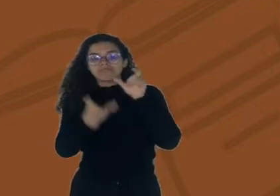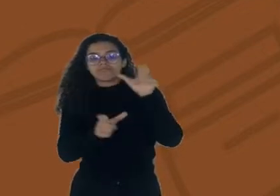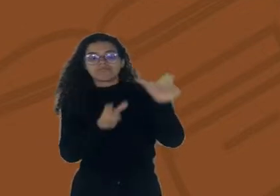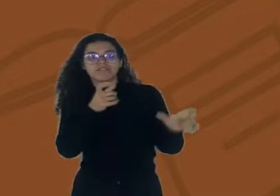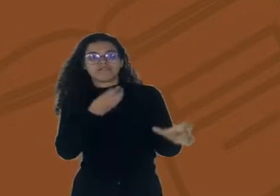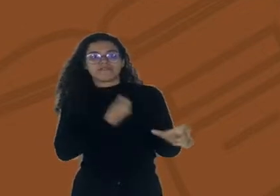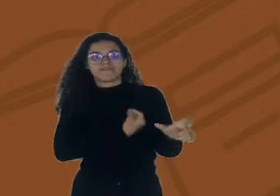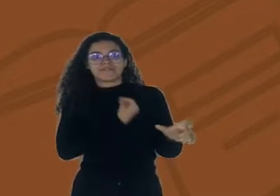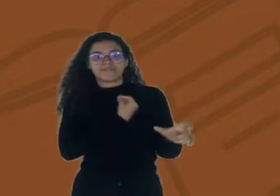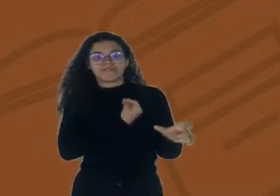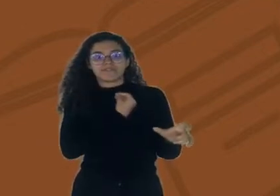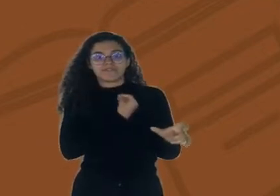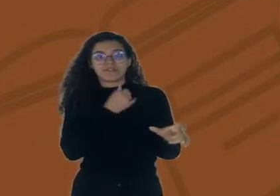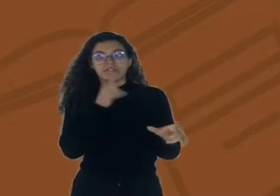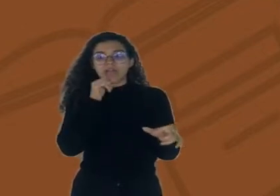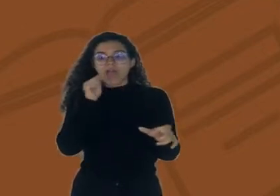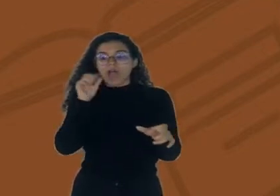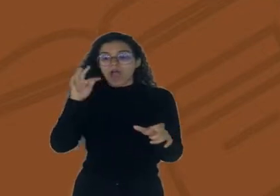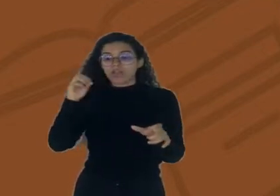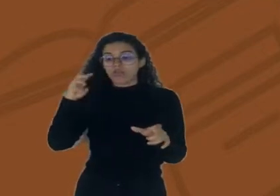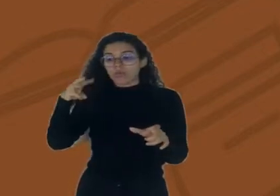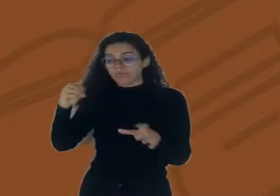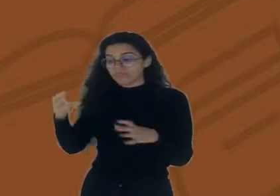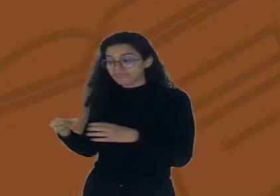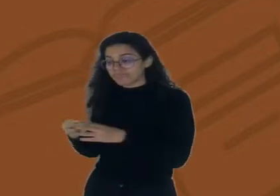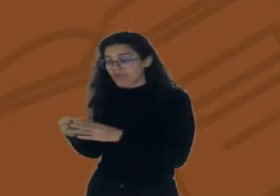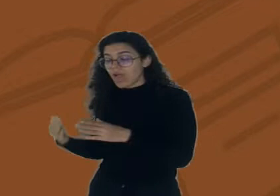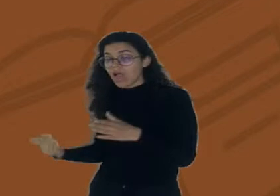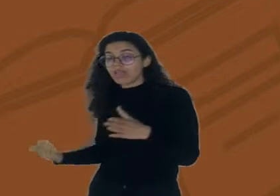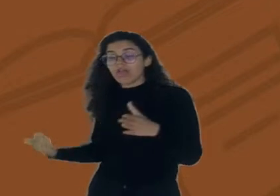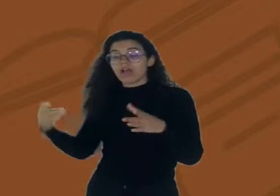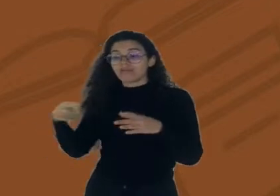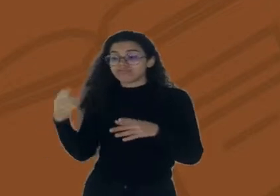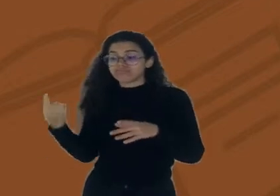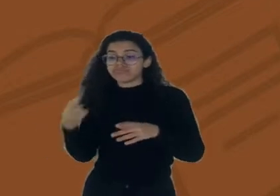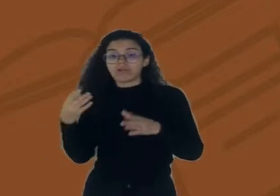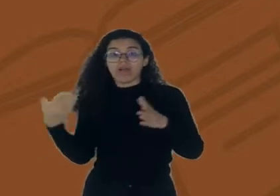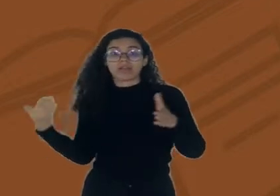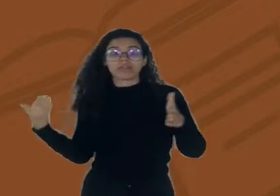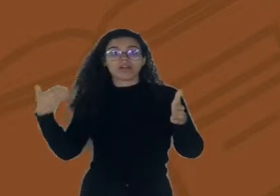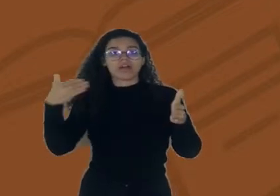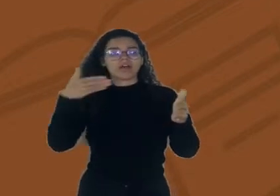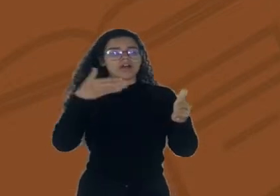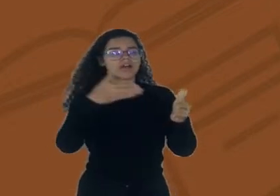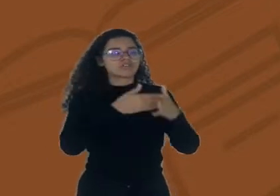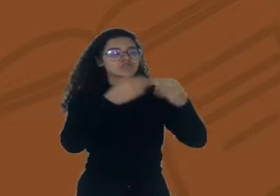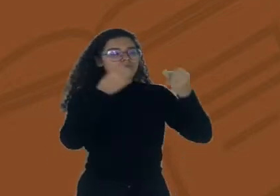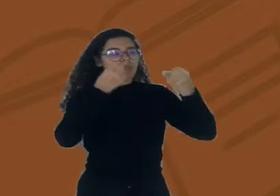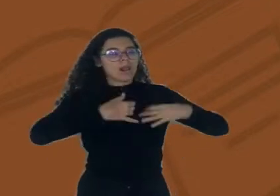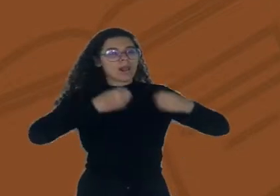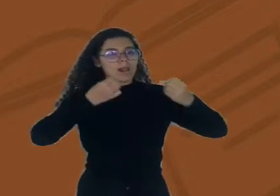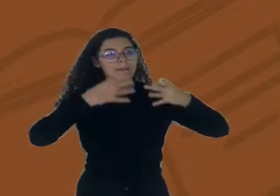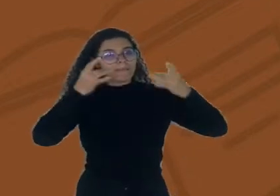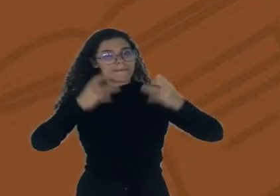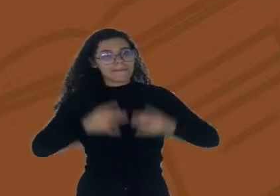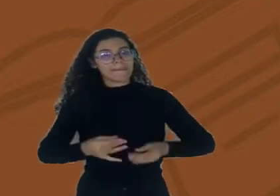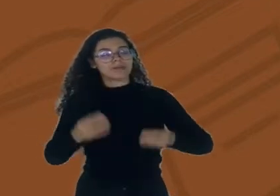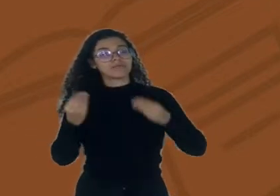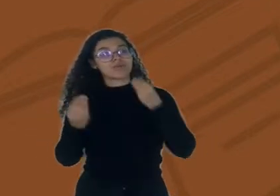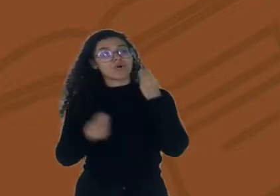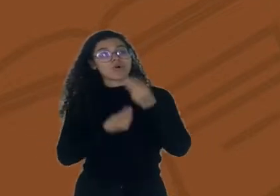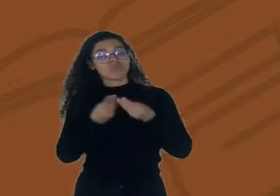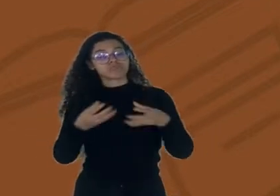forma o organismo vivo. Então, como nós já falamos sobre o sistema digestório, na aula de hoje iremos falar